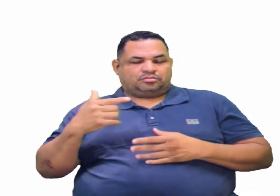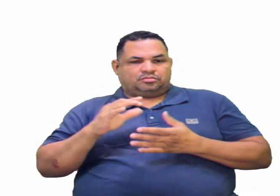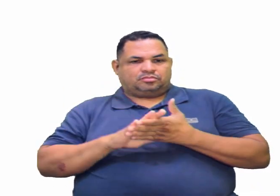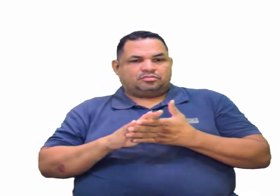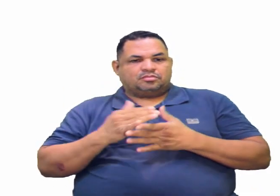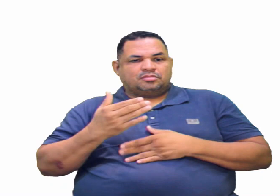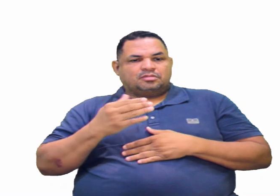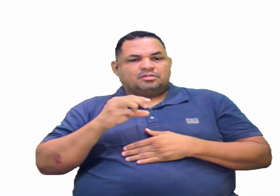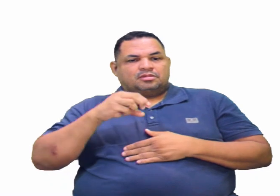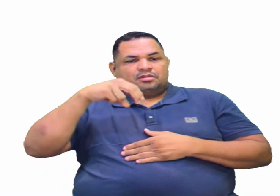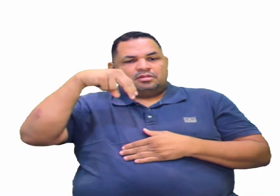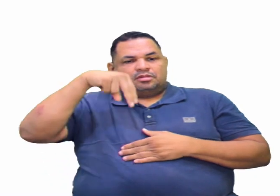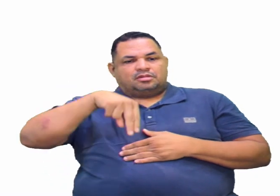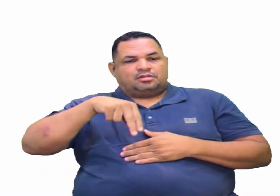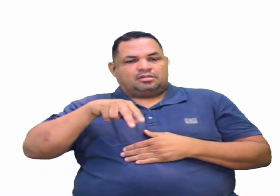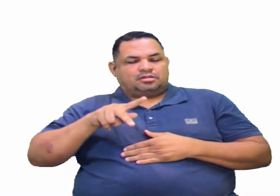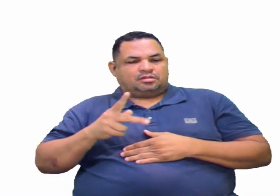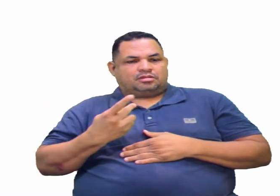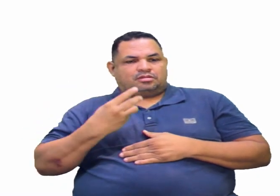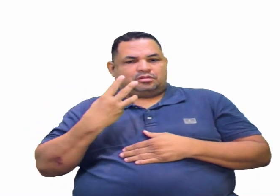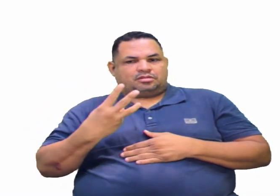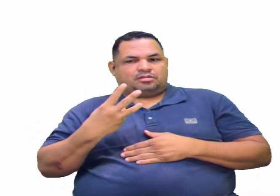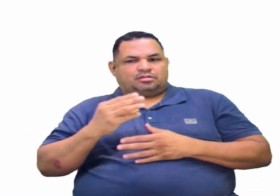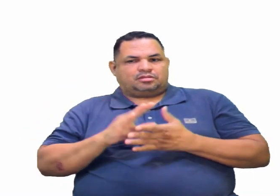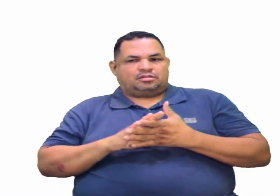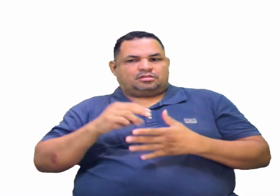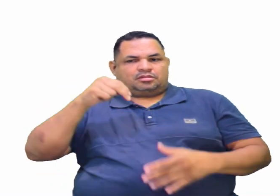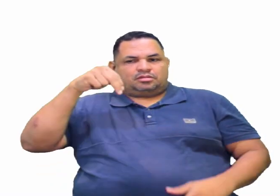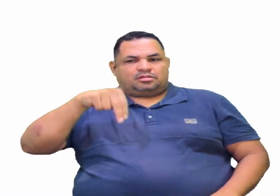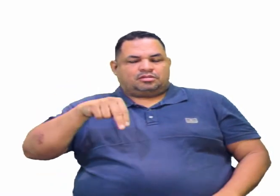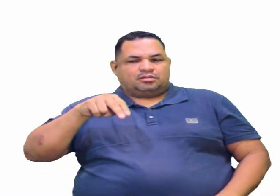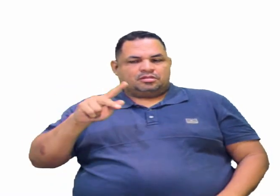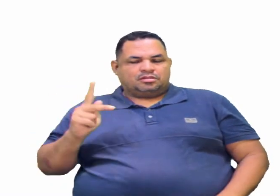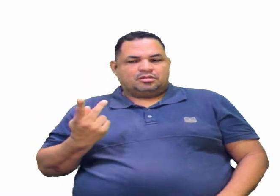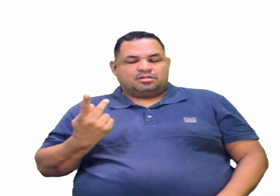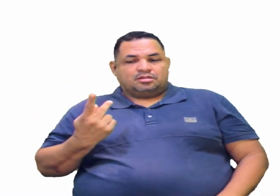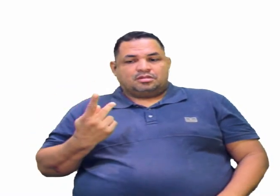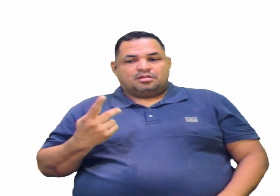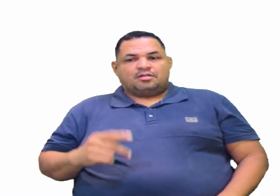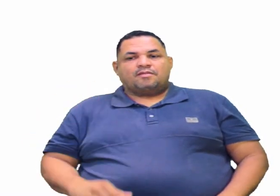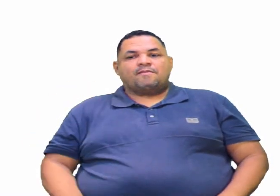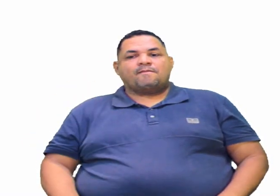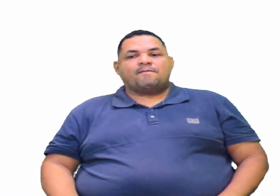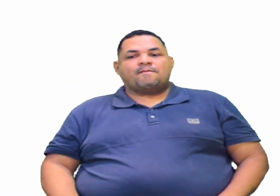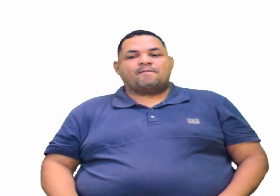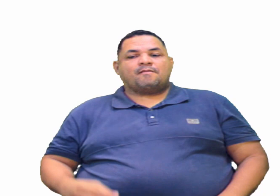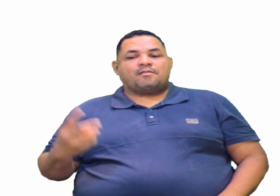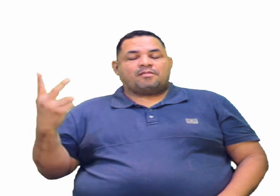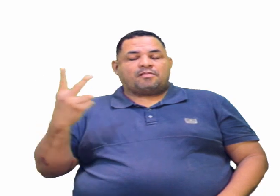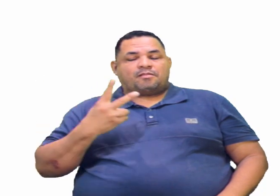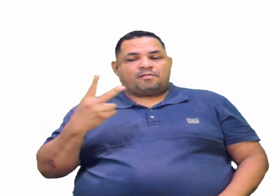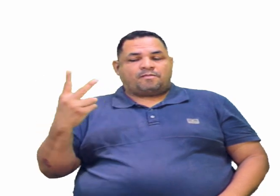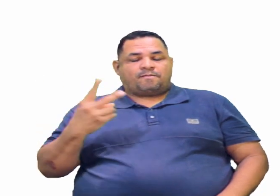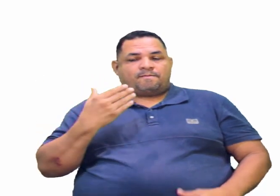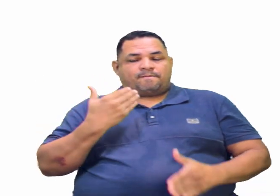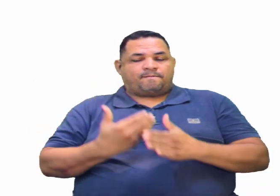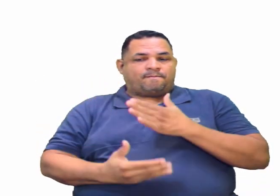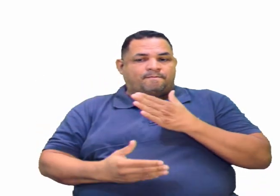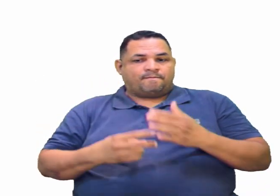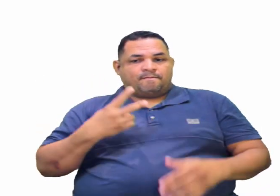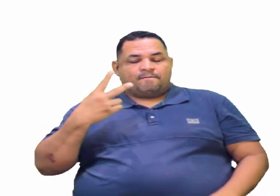ela sair do NH3 para NH, ela é o quê? Secundária, porque